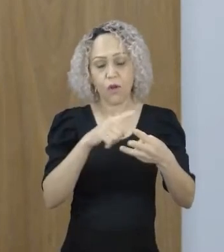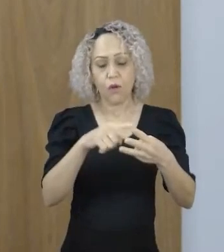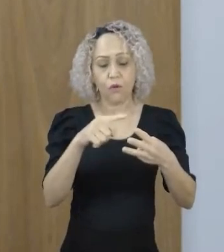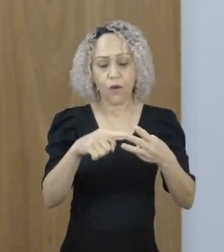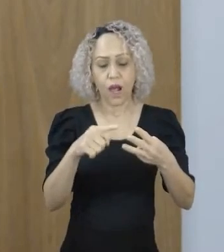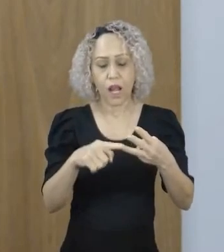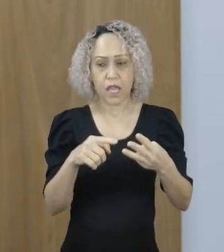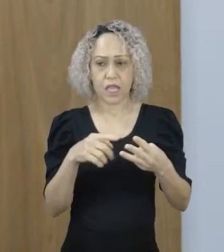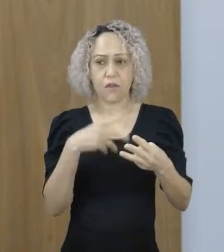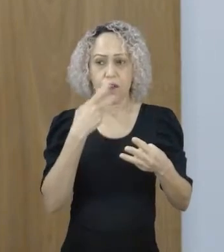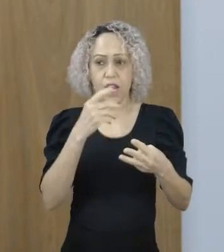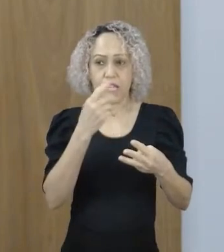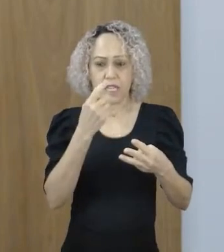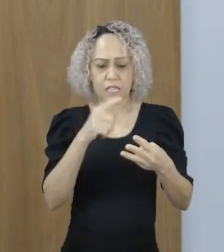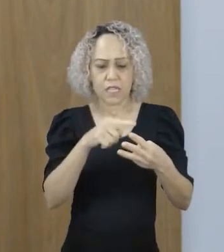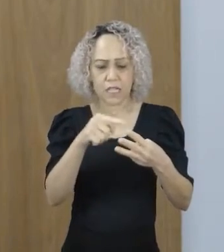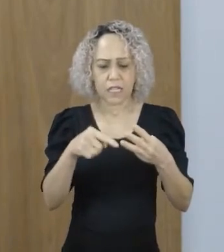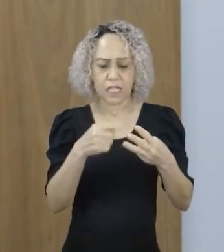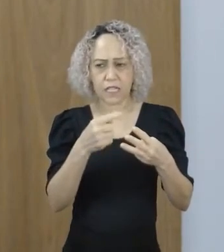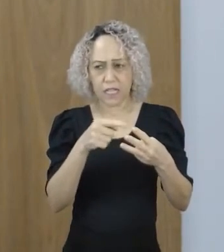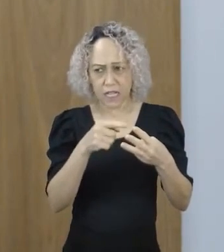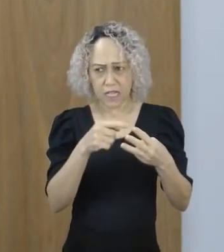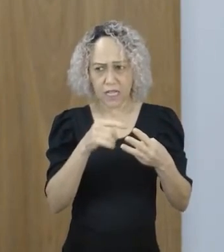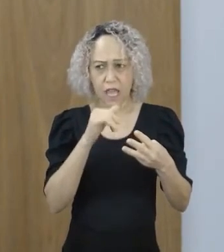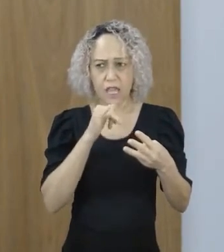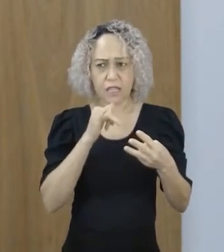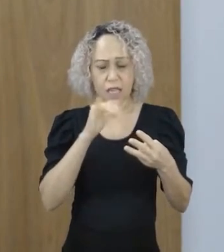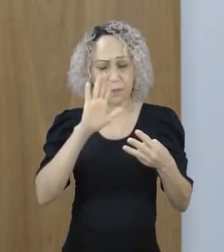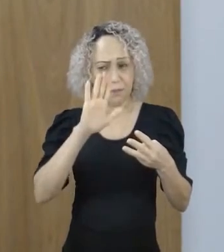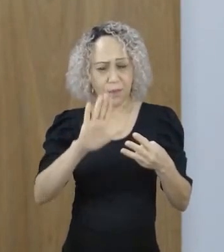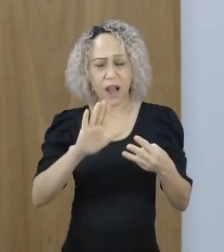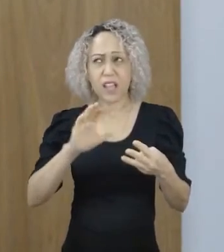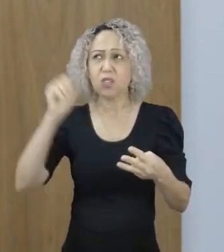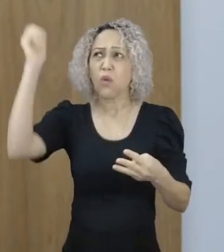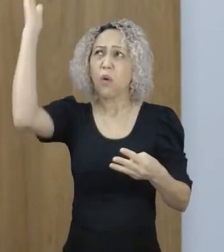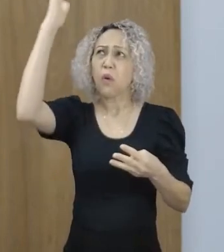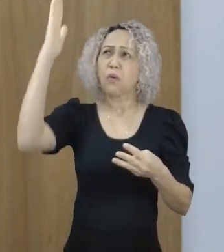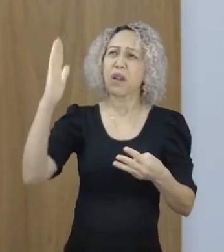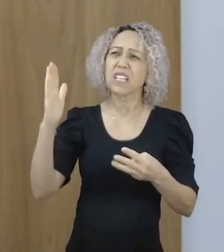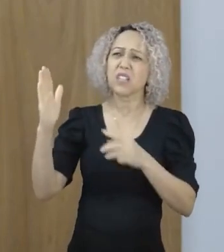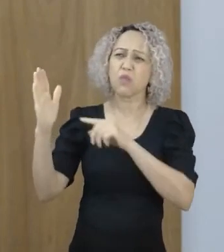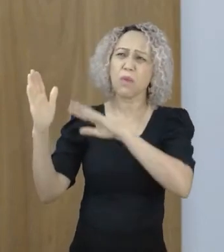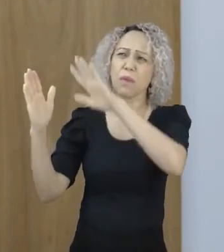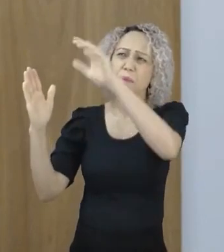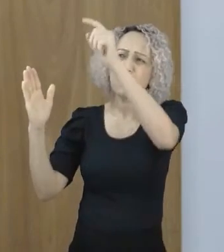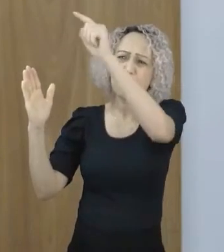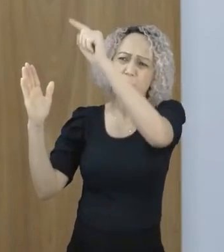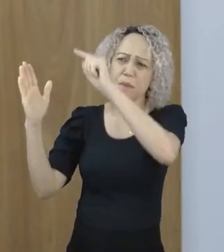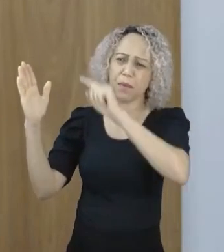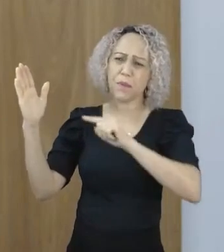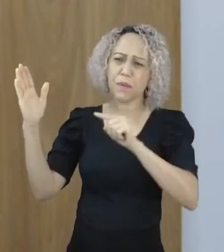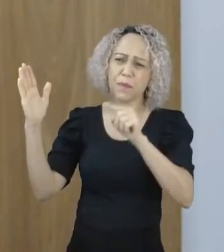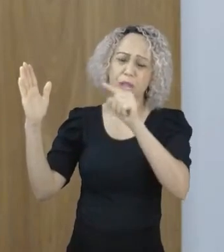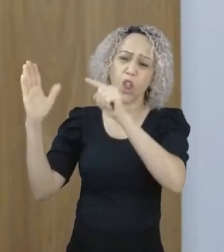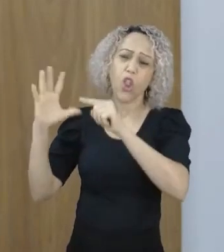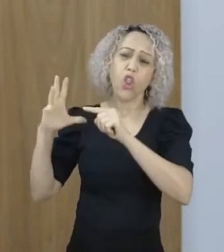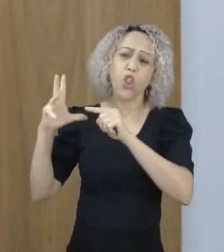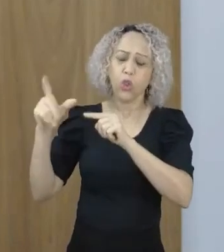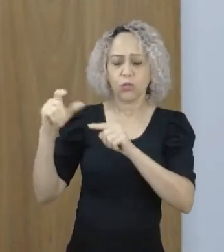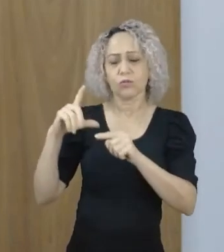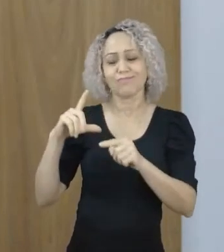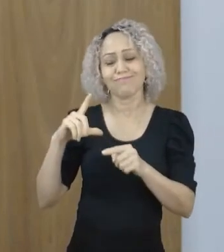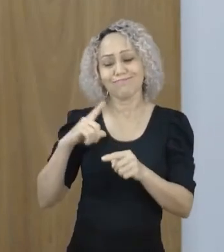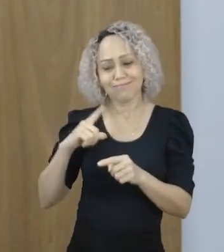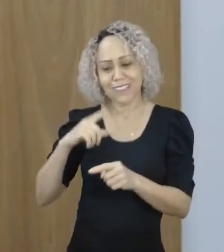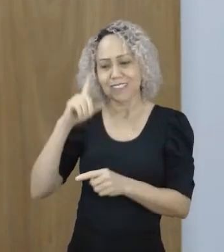perto do nosso estado, mas o Brasil inteiro tivemos situações dessa natureza, de hospitais de porte, importantes ao